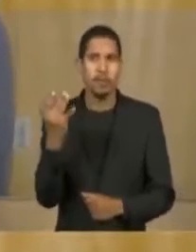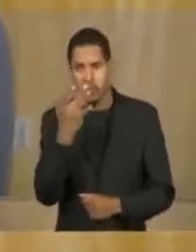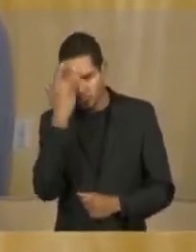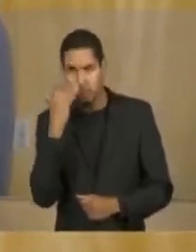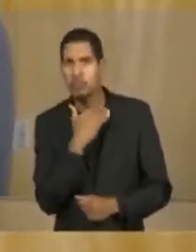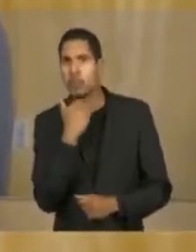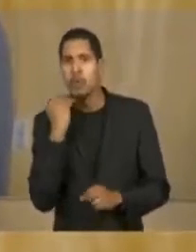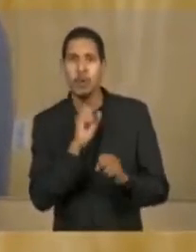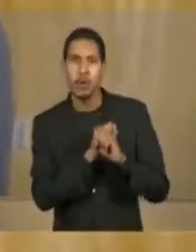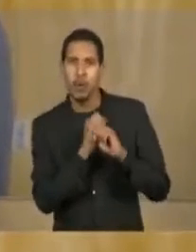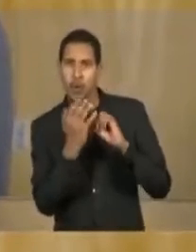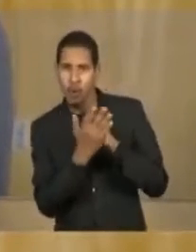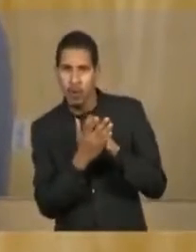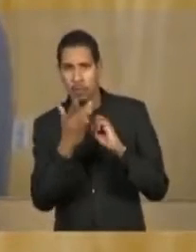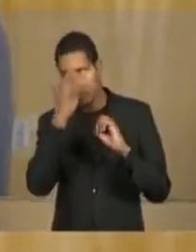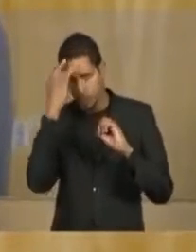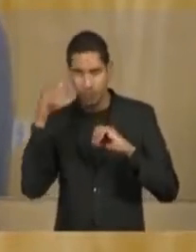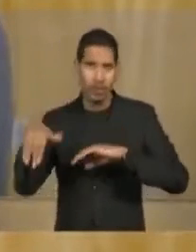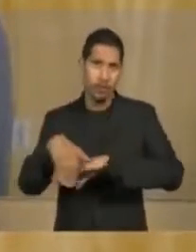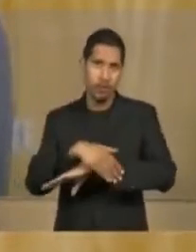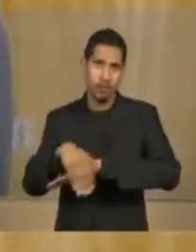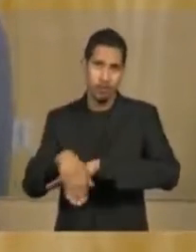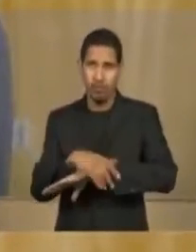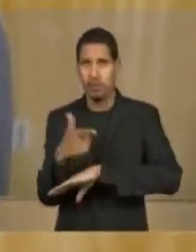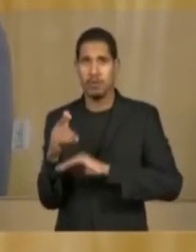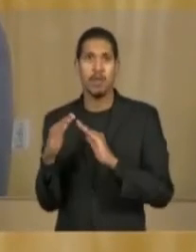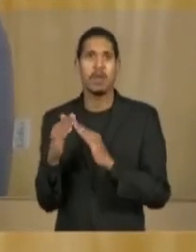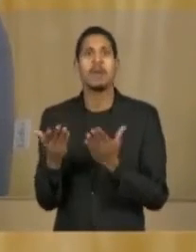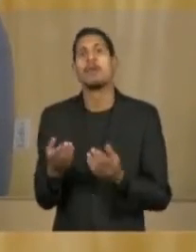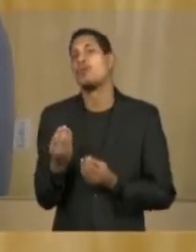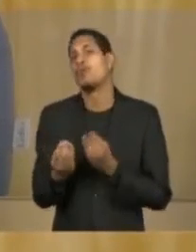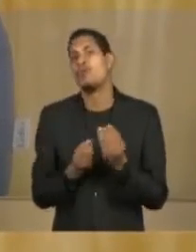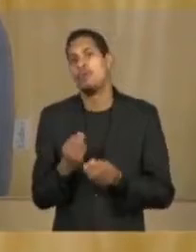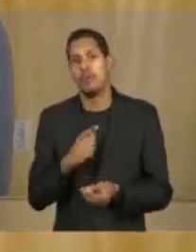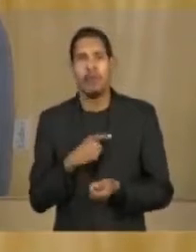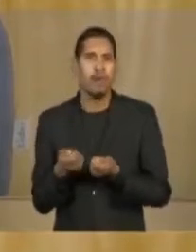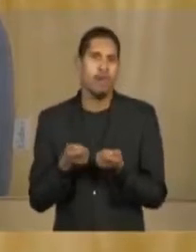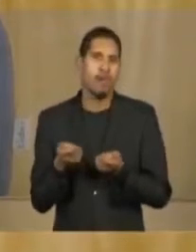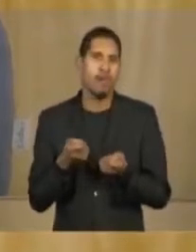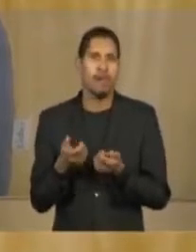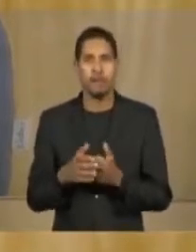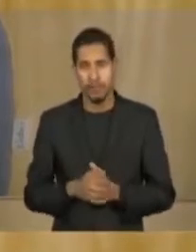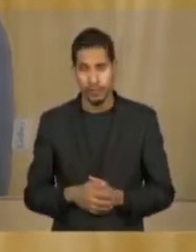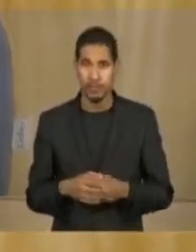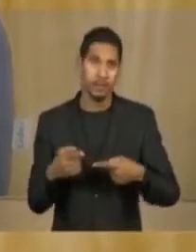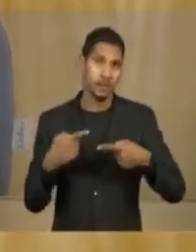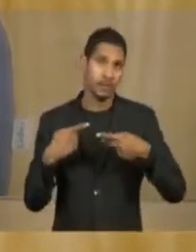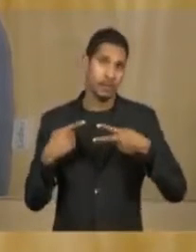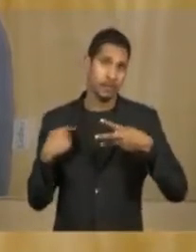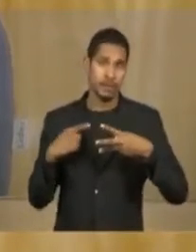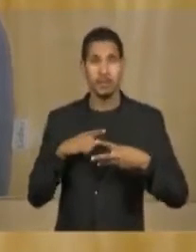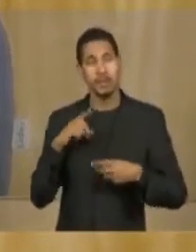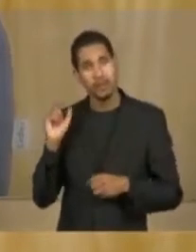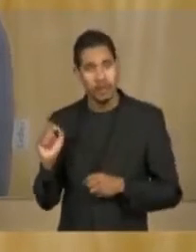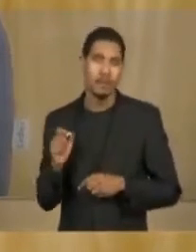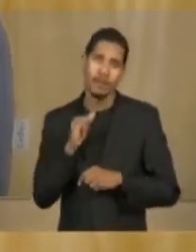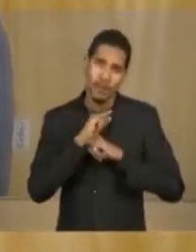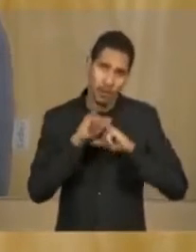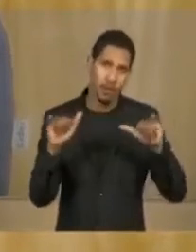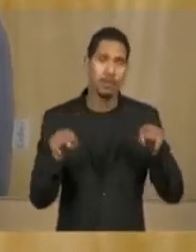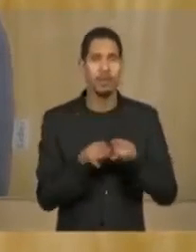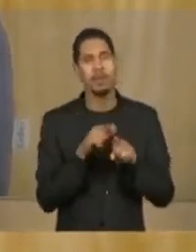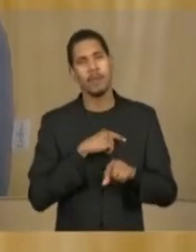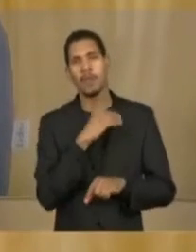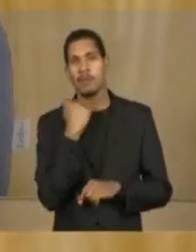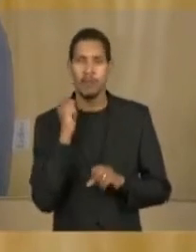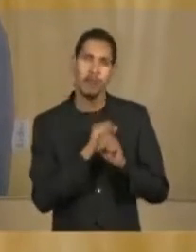por Covid em pessoas em situação de rua? Como é que se faz esse controle? Algumas semanas atrás foi anunciado que o número de mortes de população de